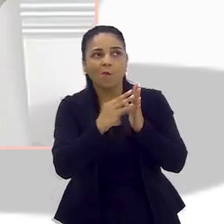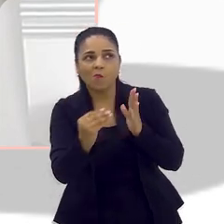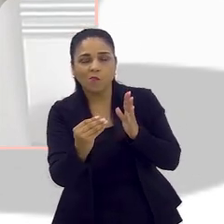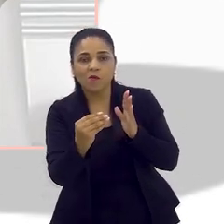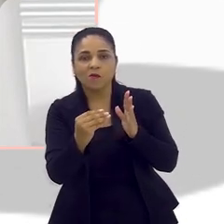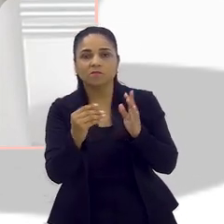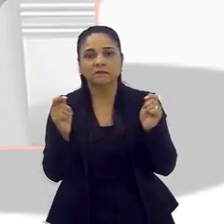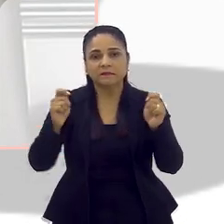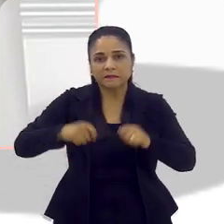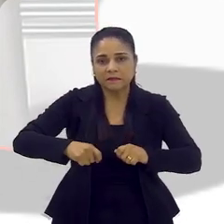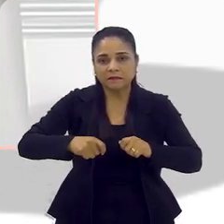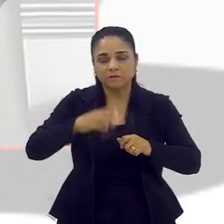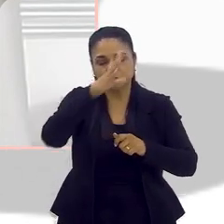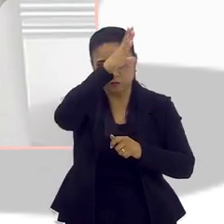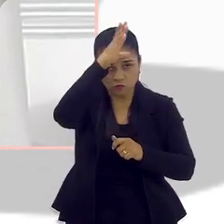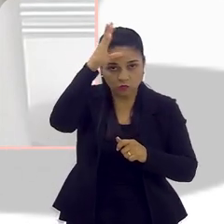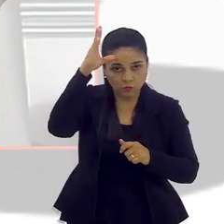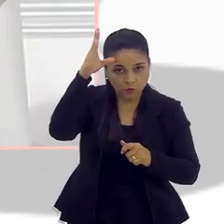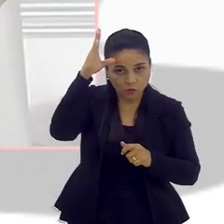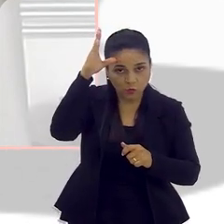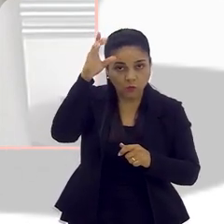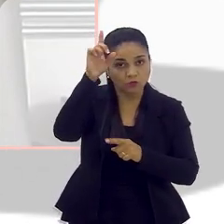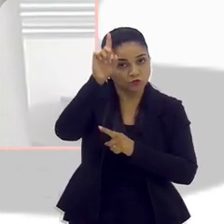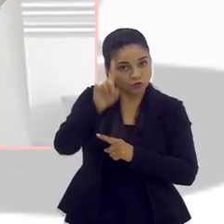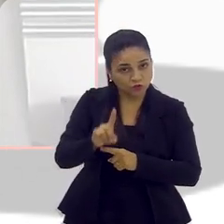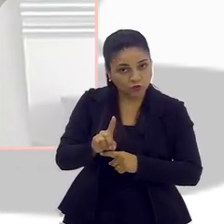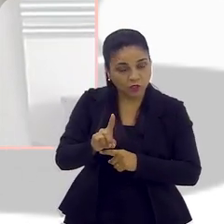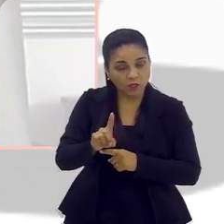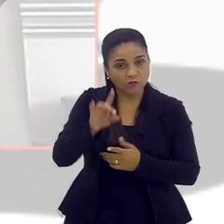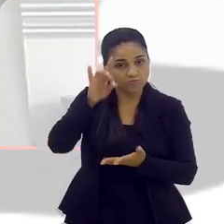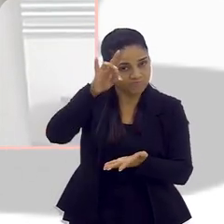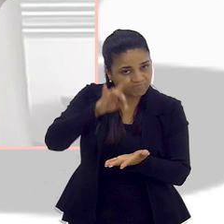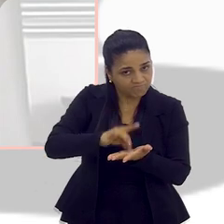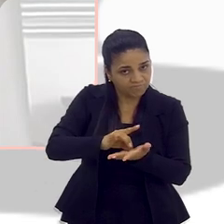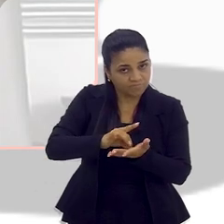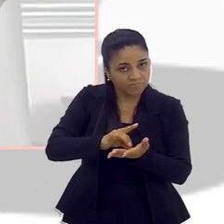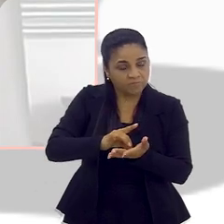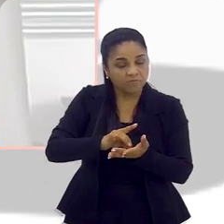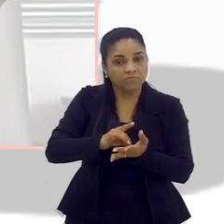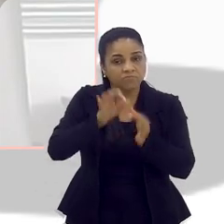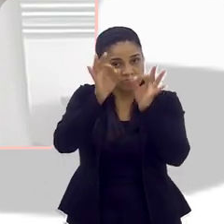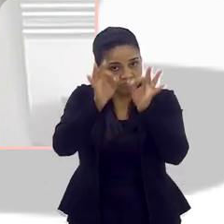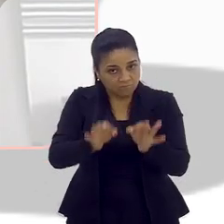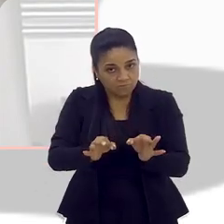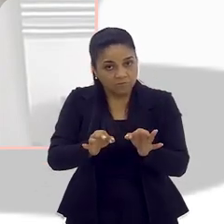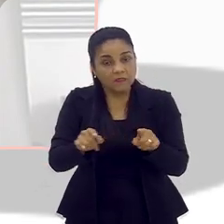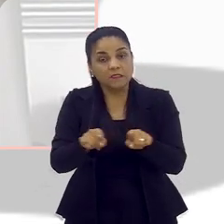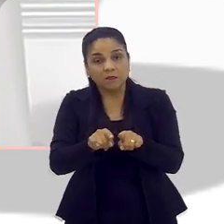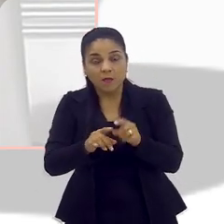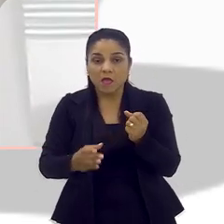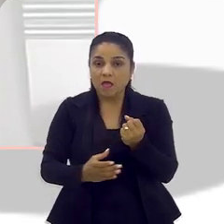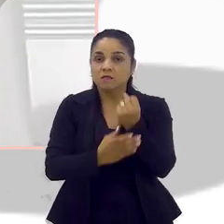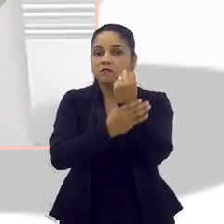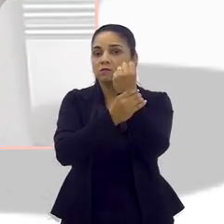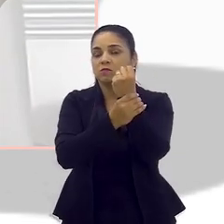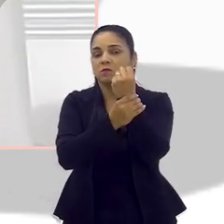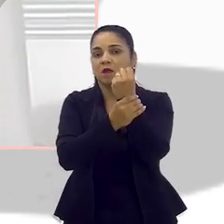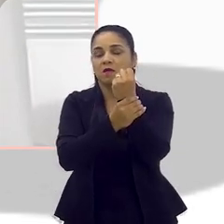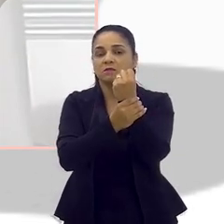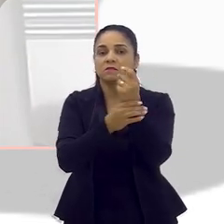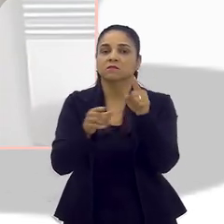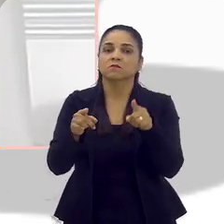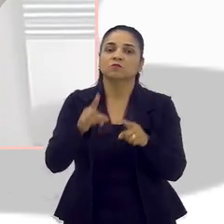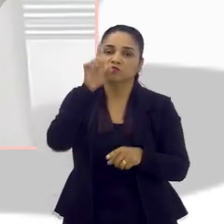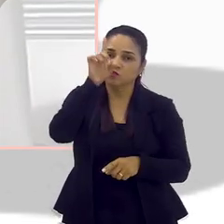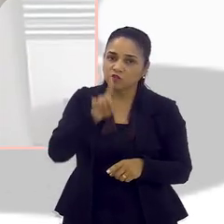bom tanto para o consumidor, que resguardasse a integridade física do consumidor, mas também assegurasse os direitos e a